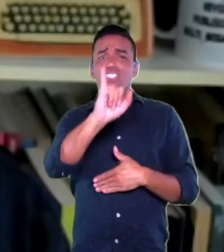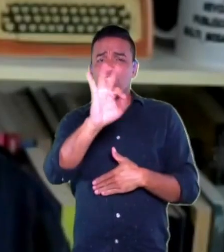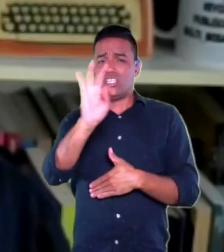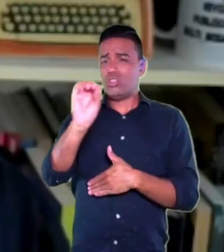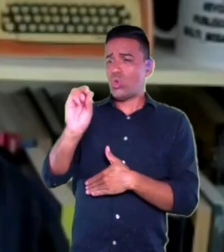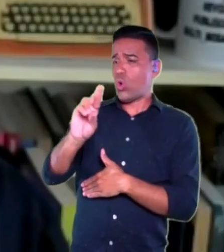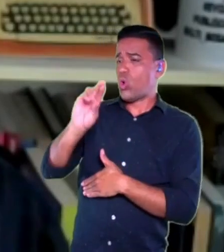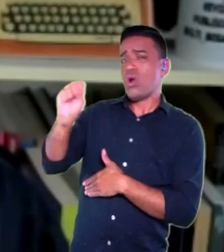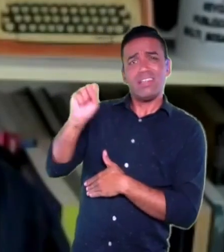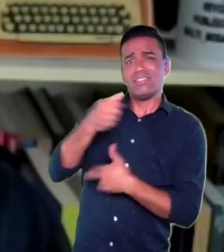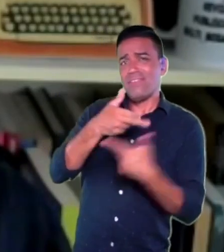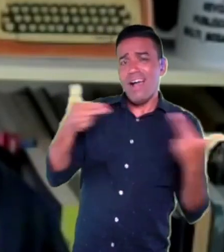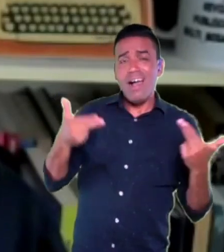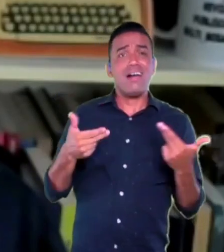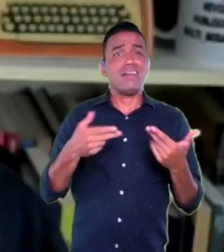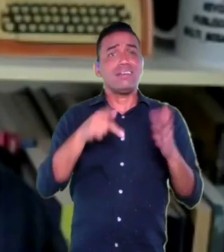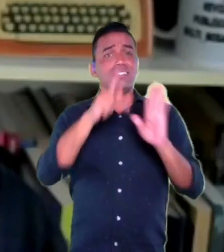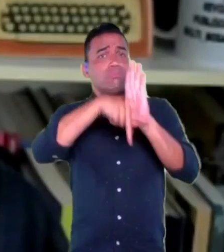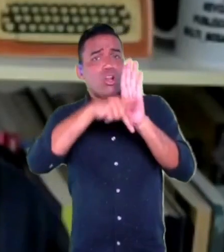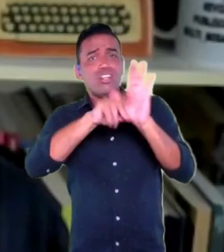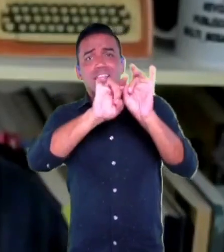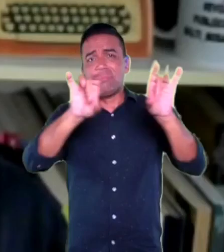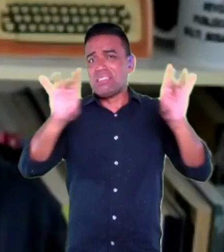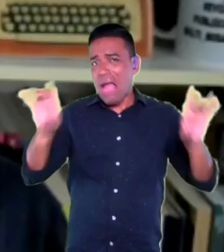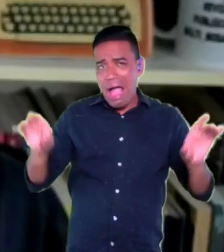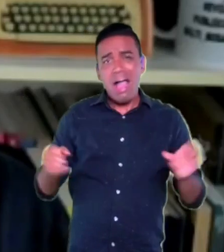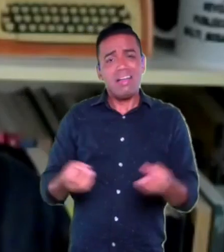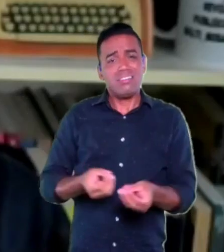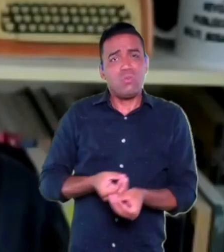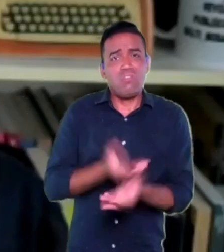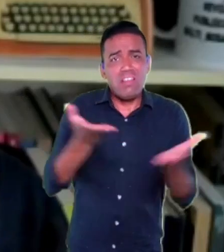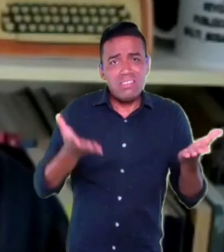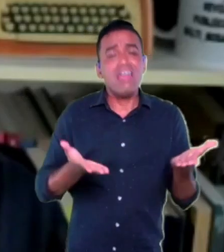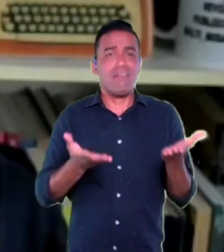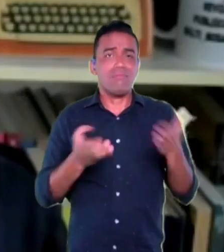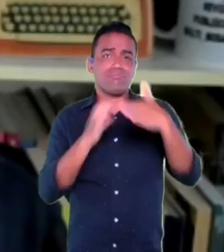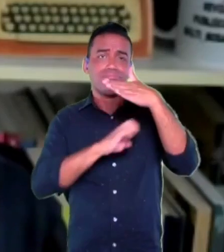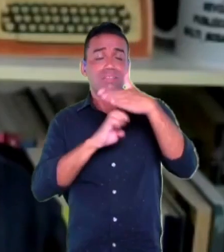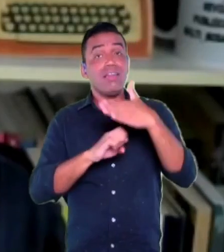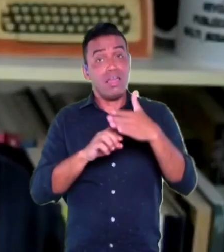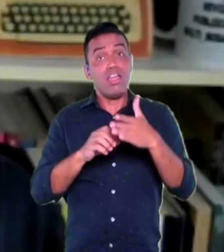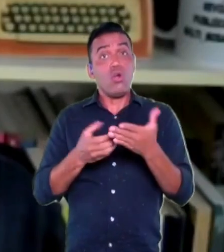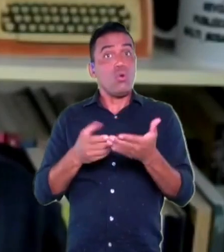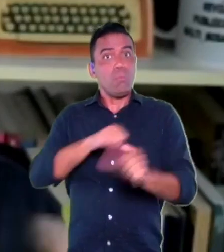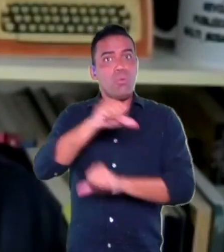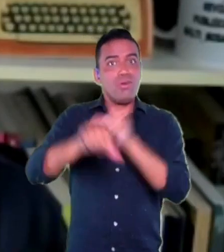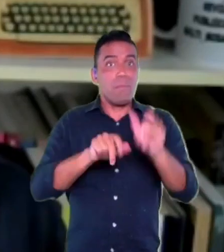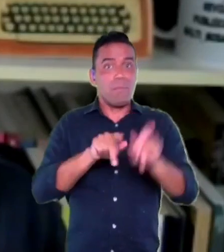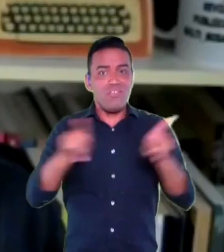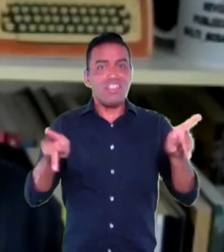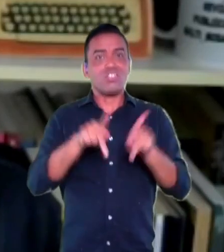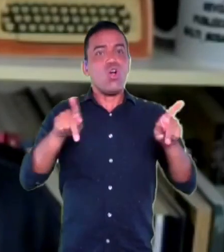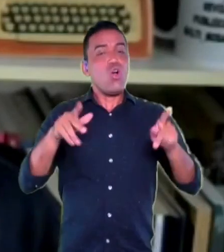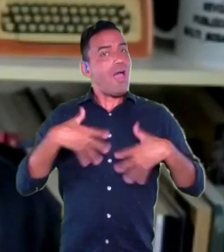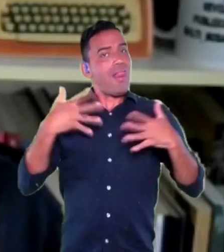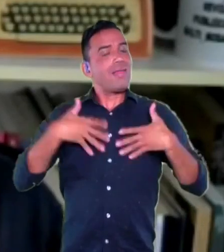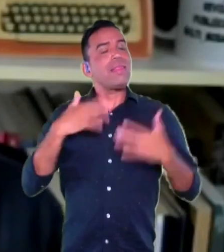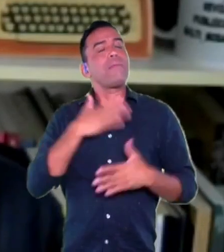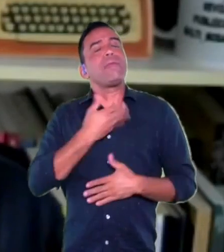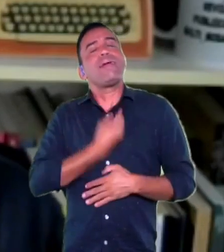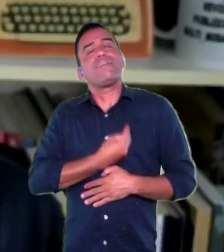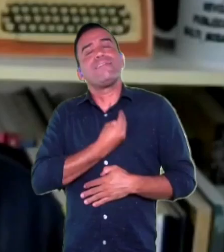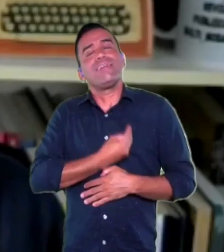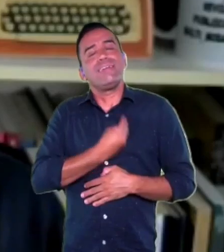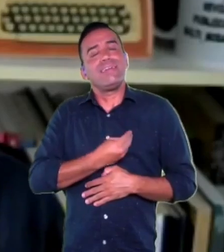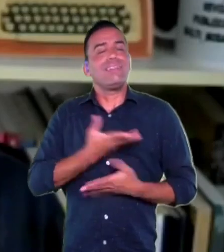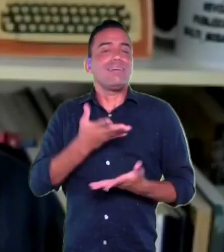fazer projetos especiais, assim, para editoras. Me tornei professora disso, né? Uma alegria na minha vida, assim.